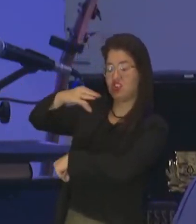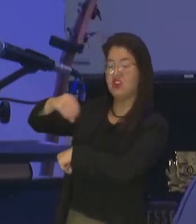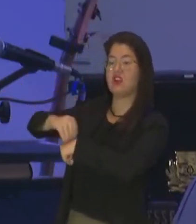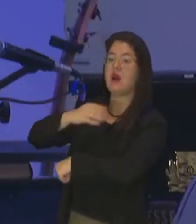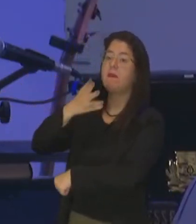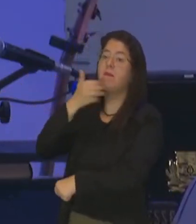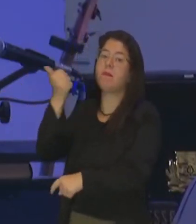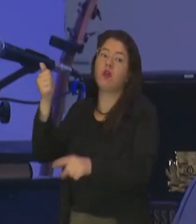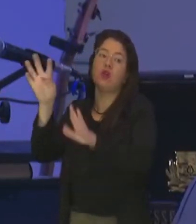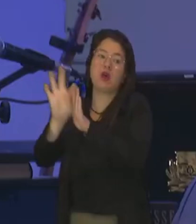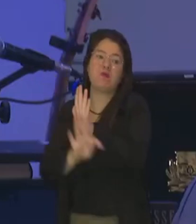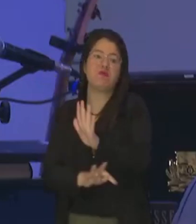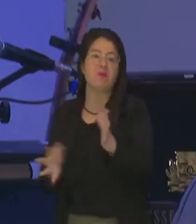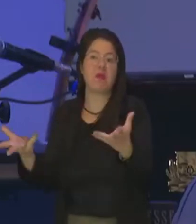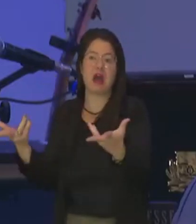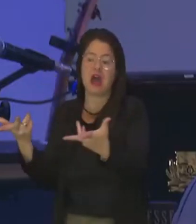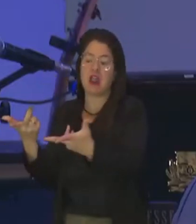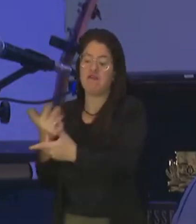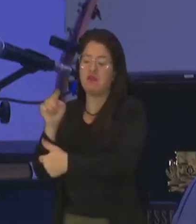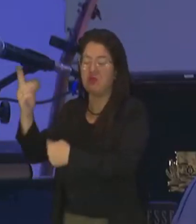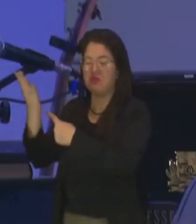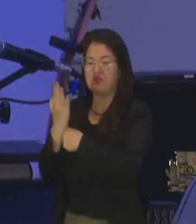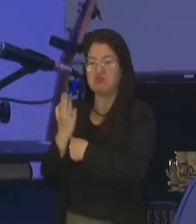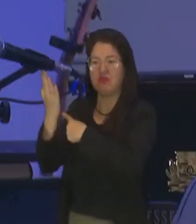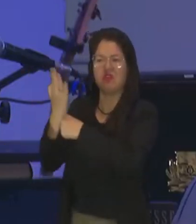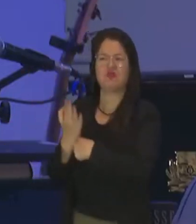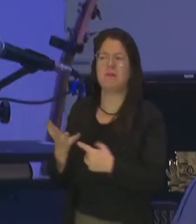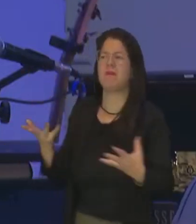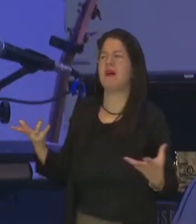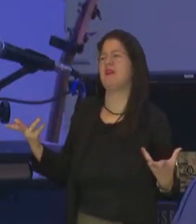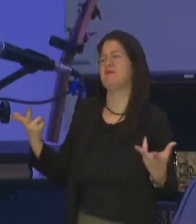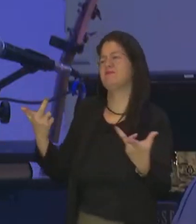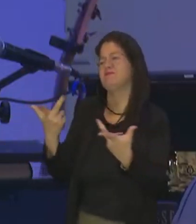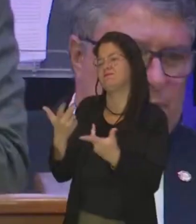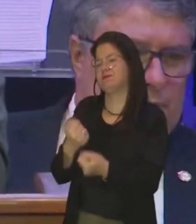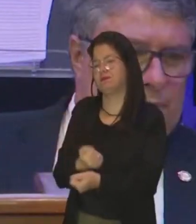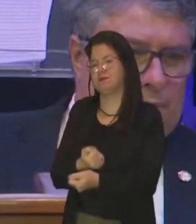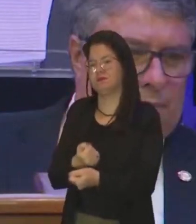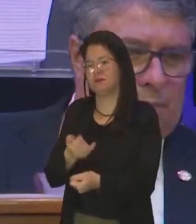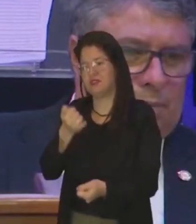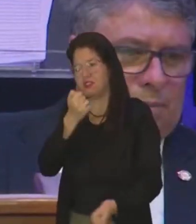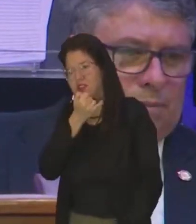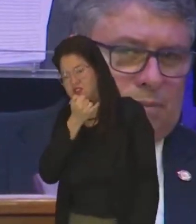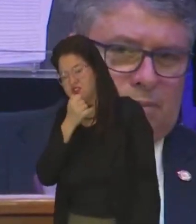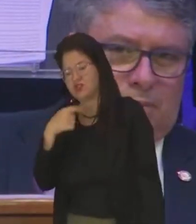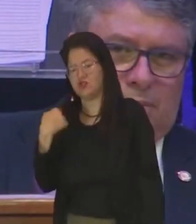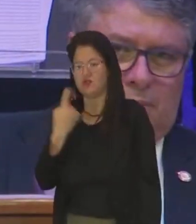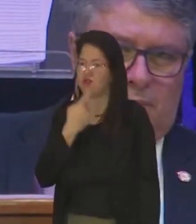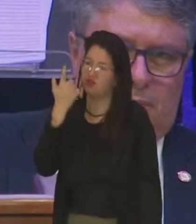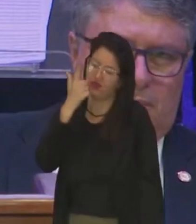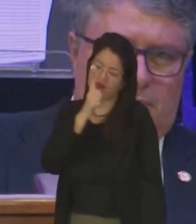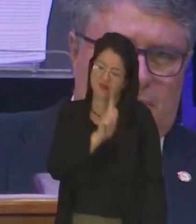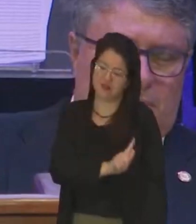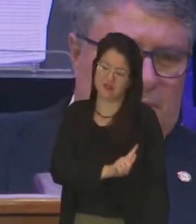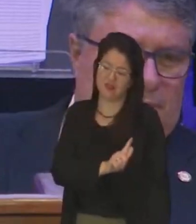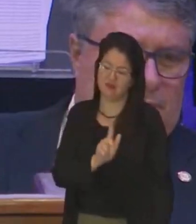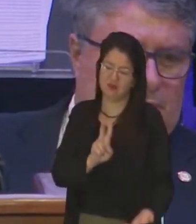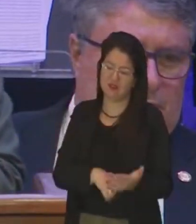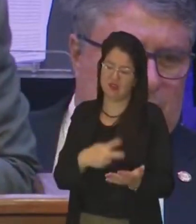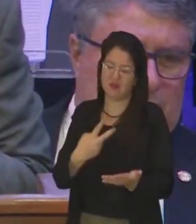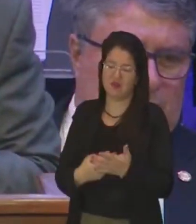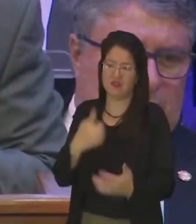que estava ali. Impressionante. E foi uma ajuda muito grande, pena que não conseguimos fazer todos os